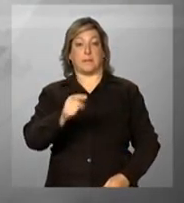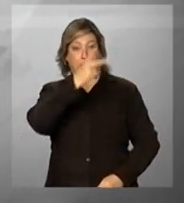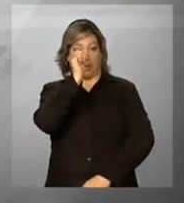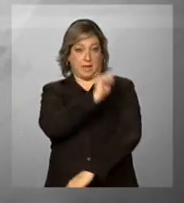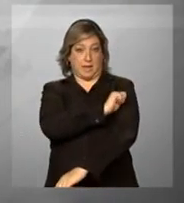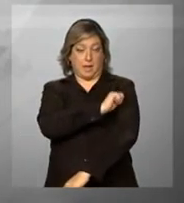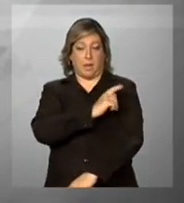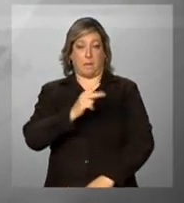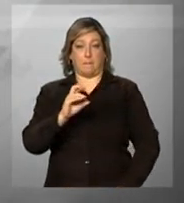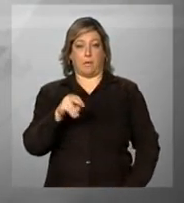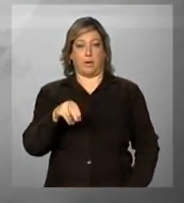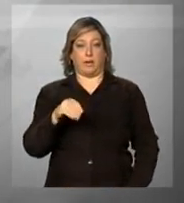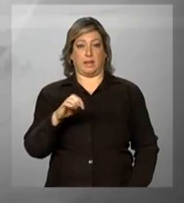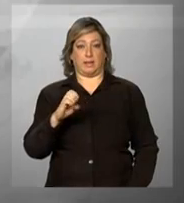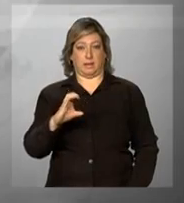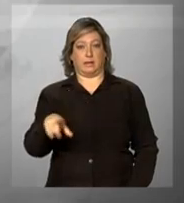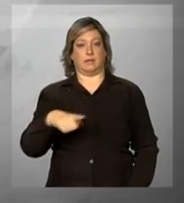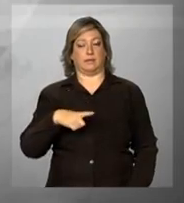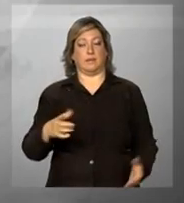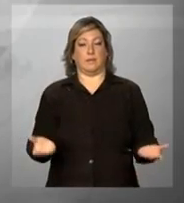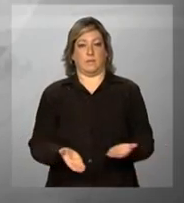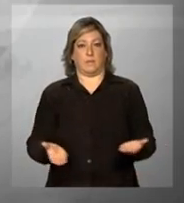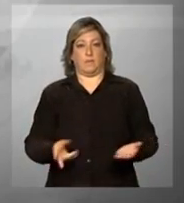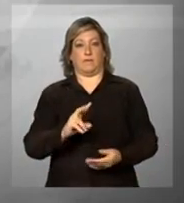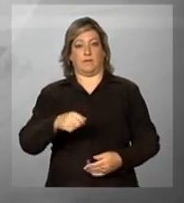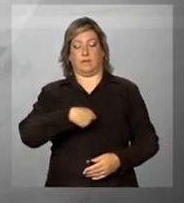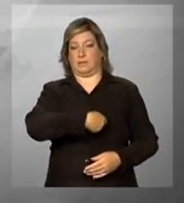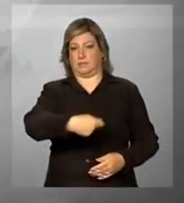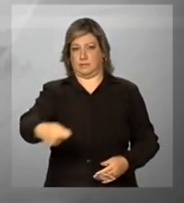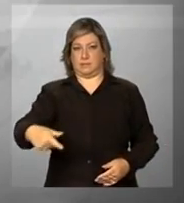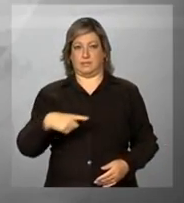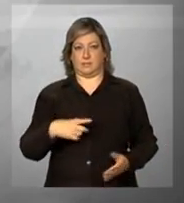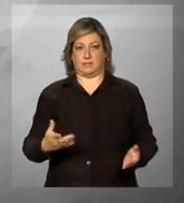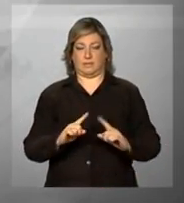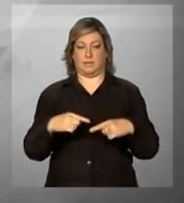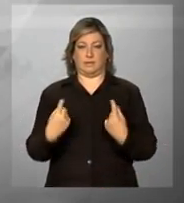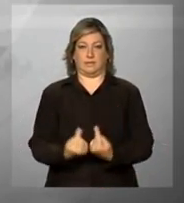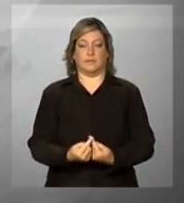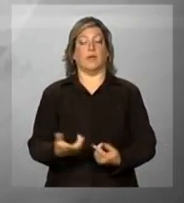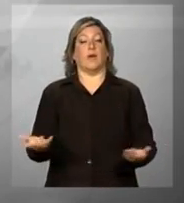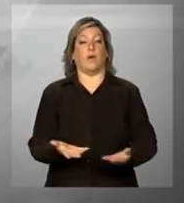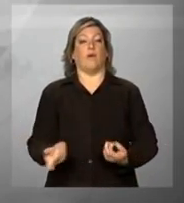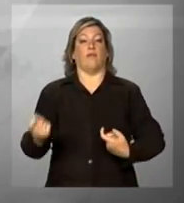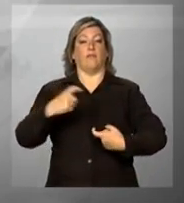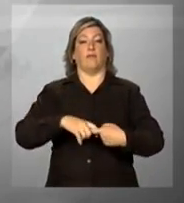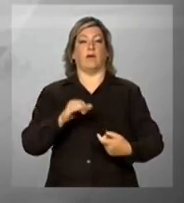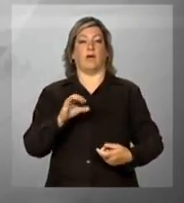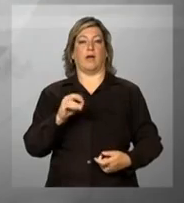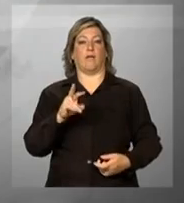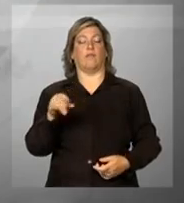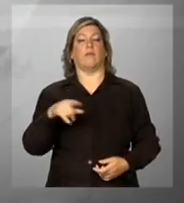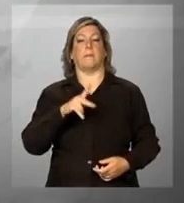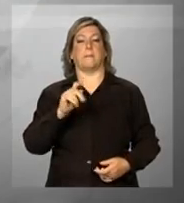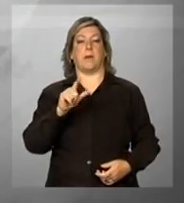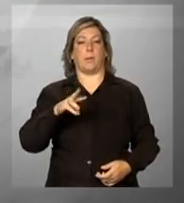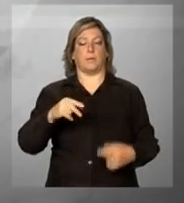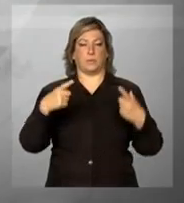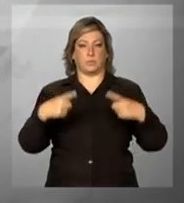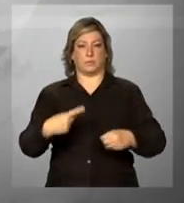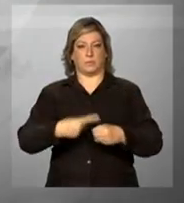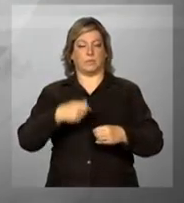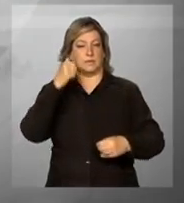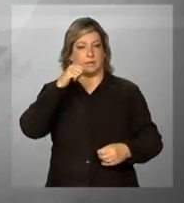do Pronatec, o Programa Nacional de Acesso ao Ensino Técnico e Emprego. Vamos voltar ao vivo a Palmas. A repórter